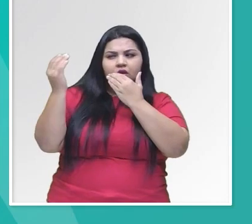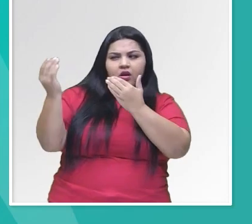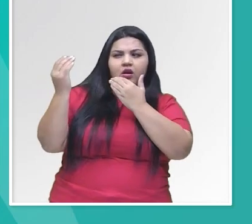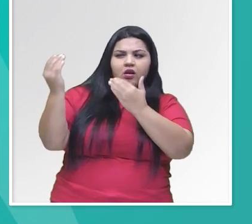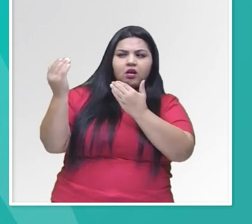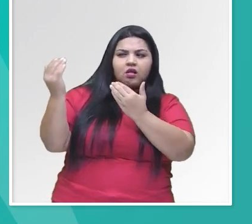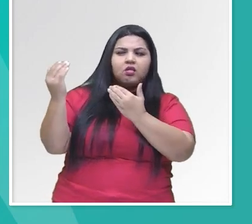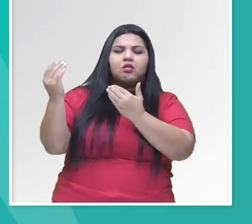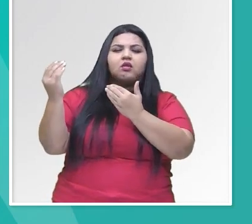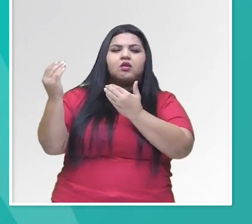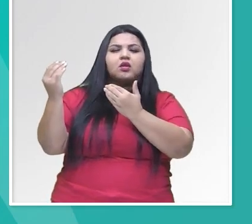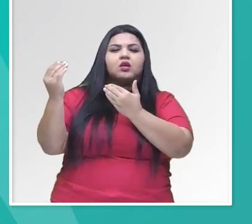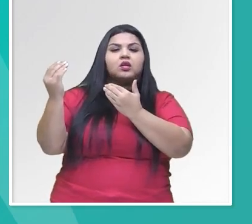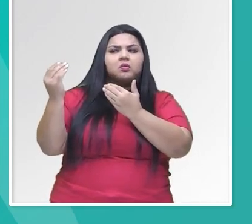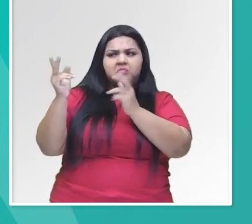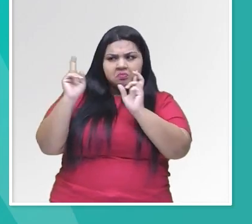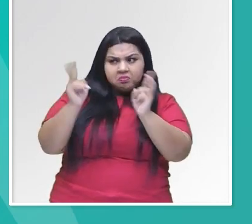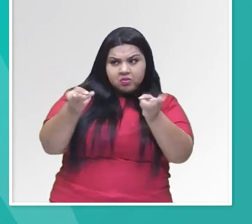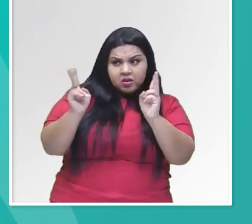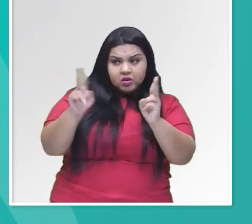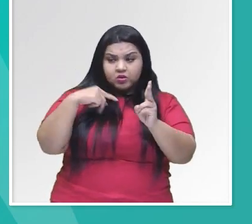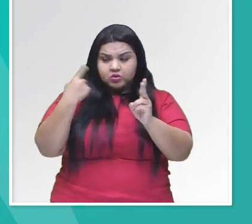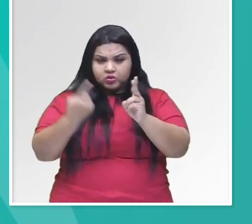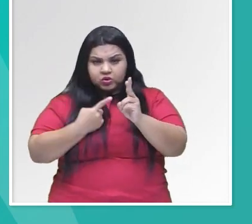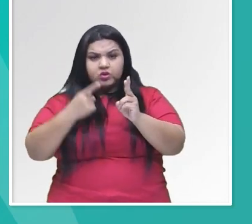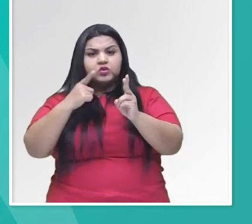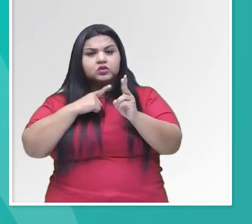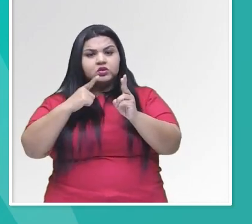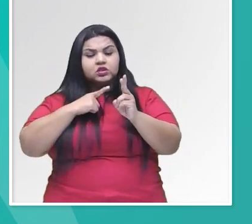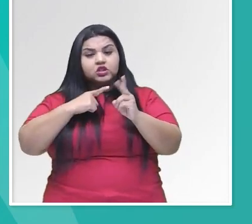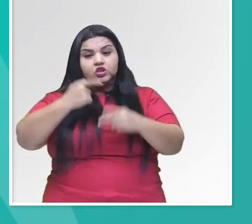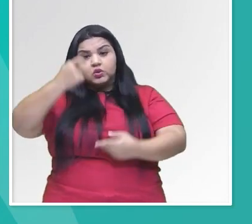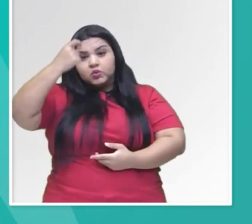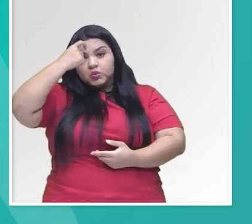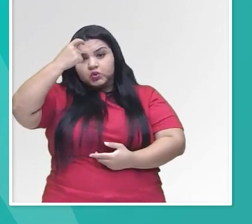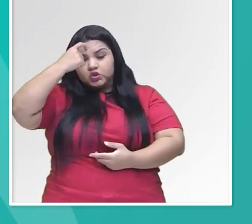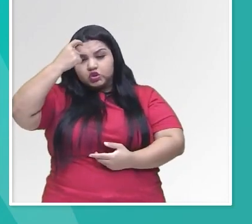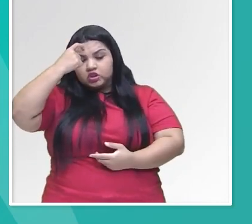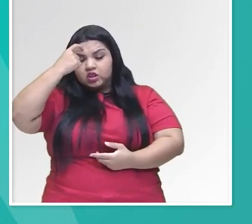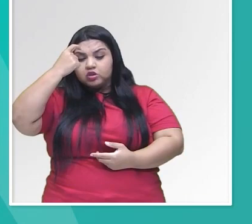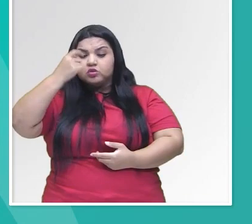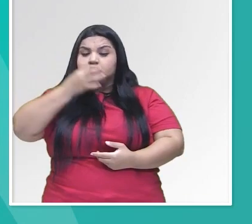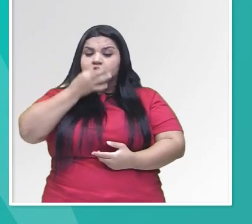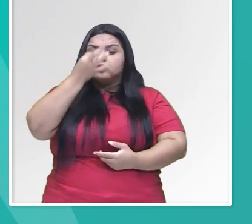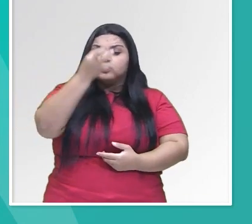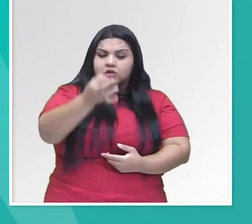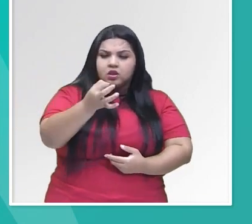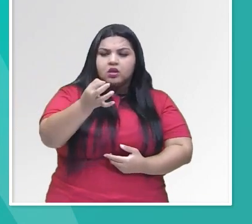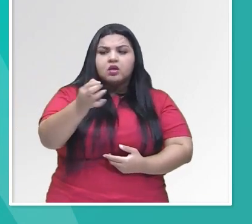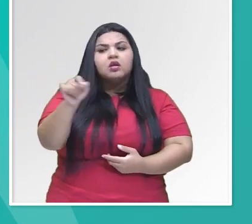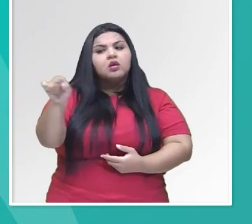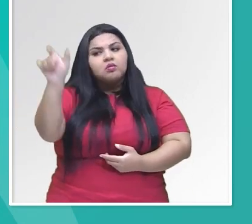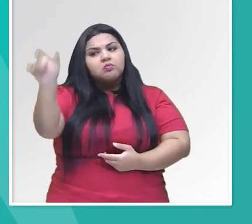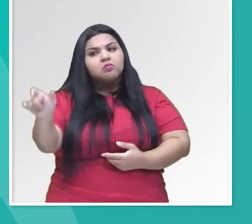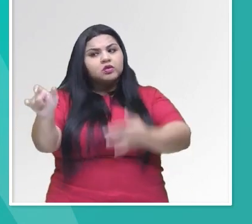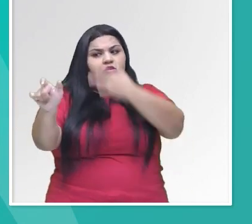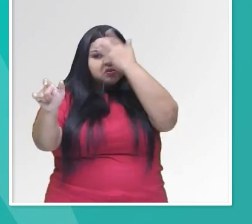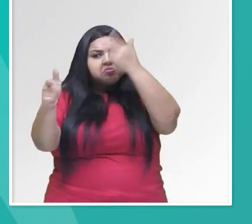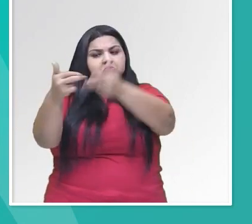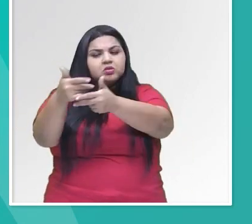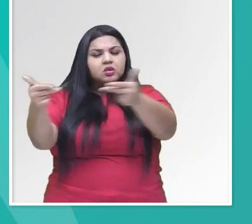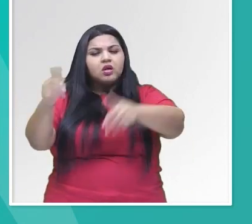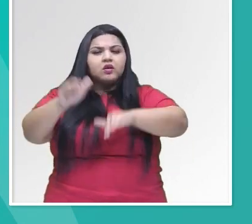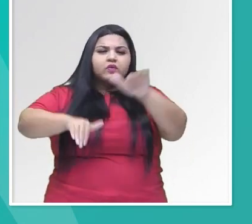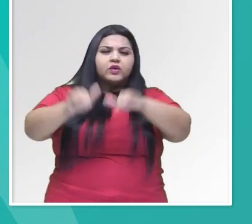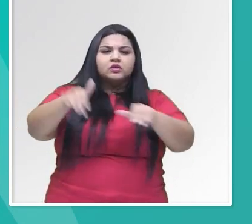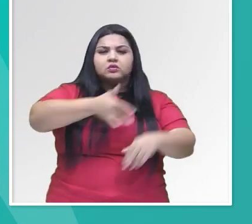mesma coisa que nós termos senso crítico em relação a alguém ou a alguma coisa. Muitas vezes